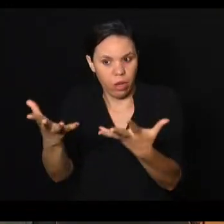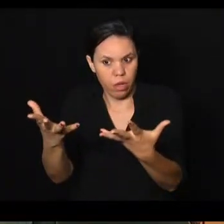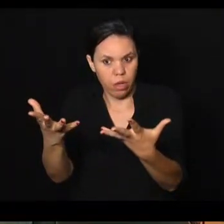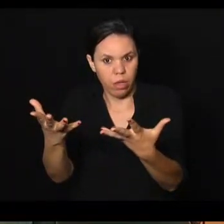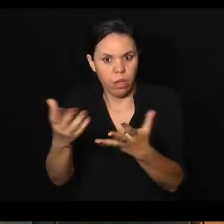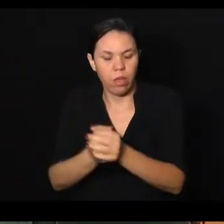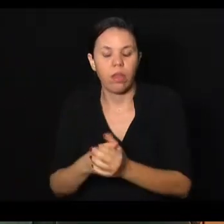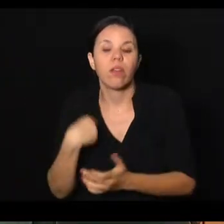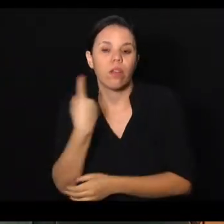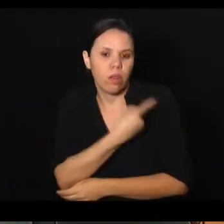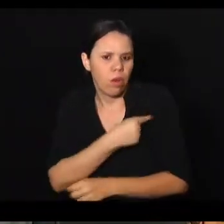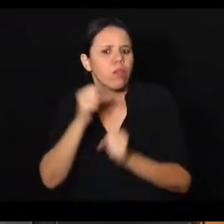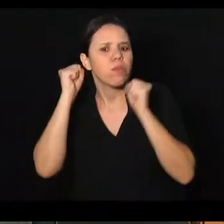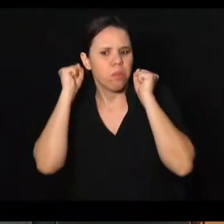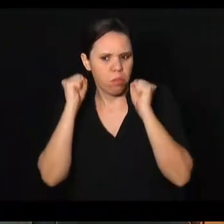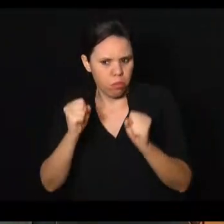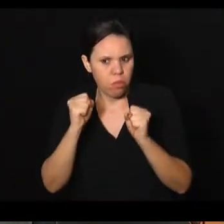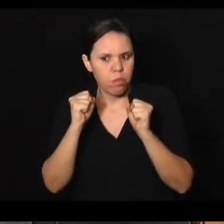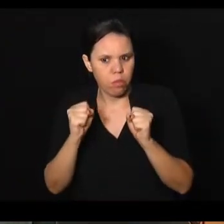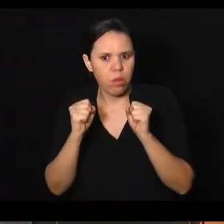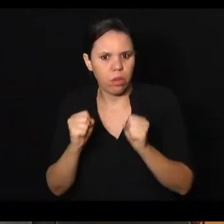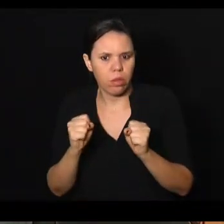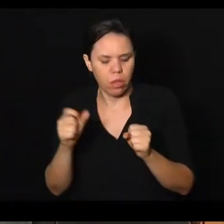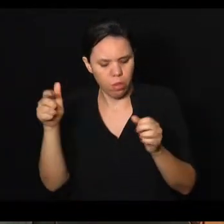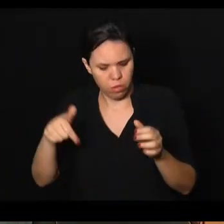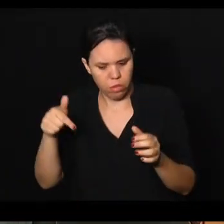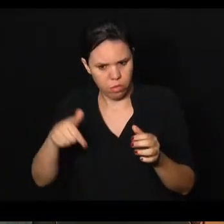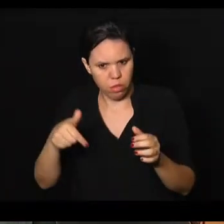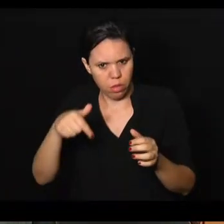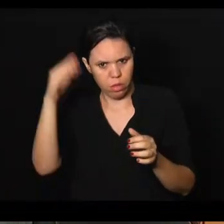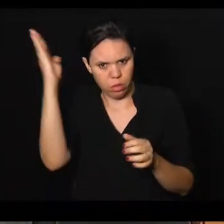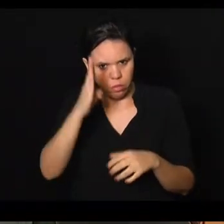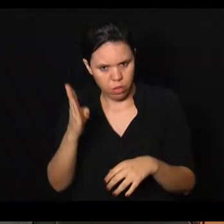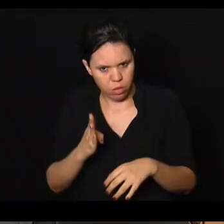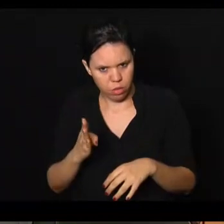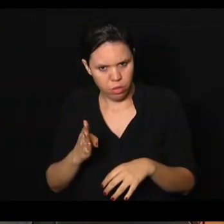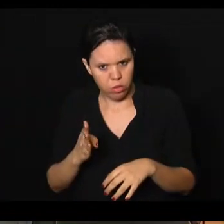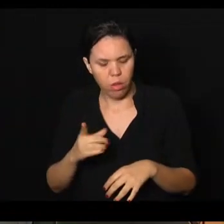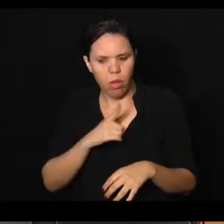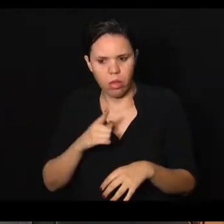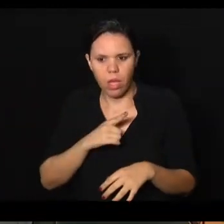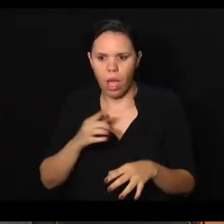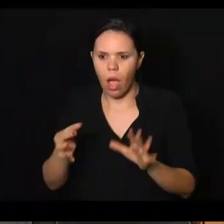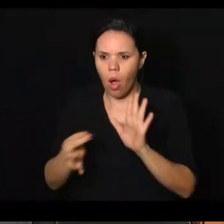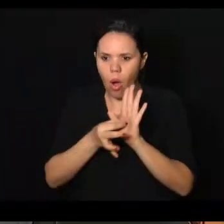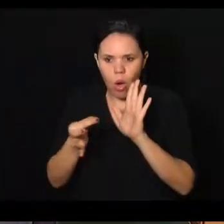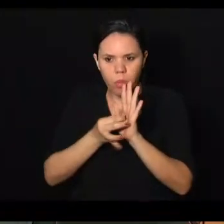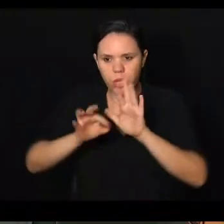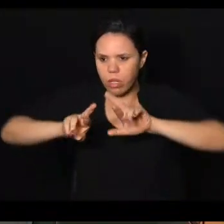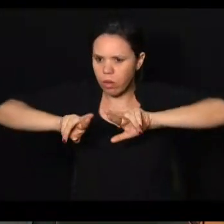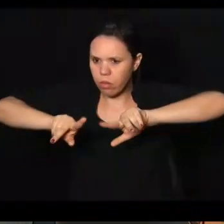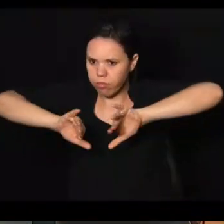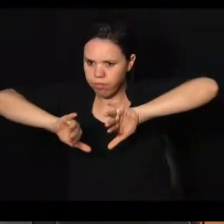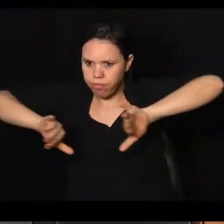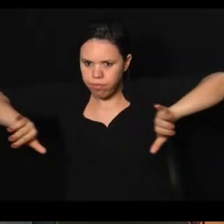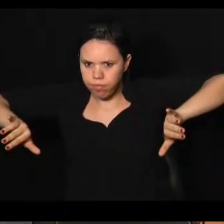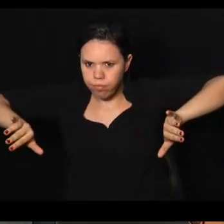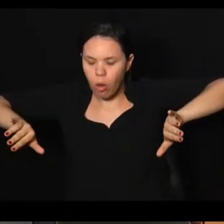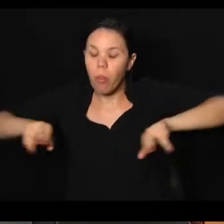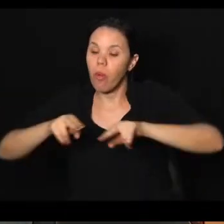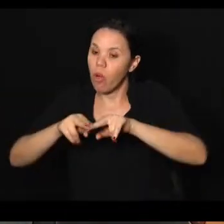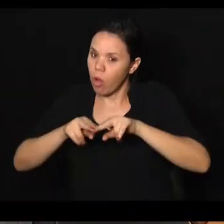Nós podemos nos dividir nesta nação por questões ideológicas, até uma divisão